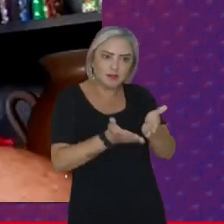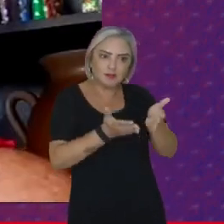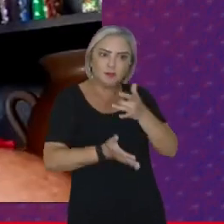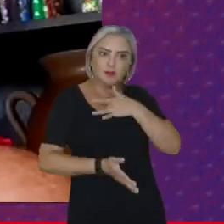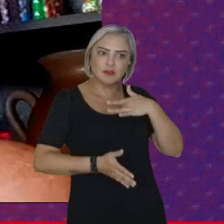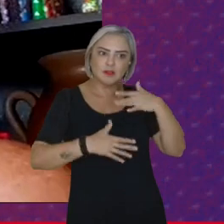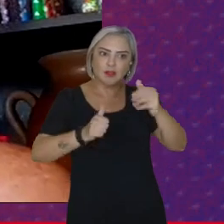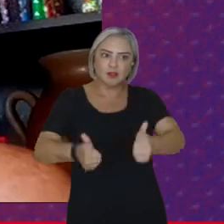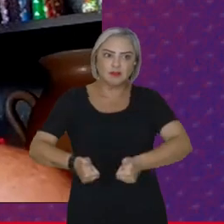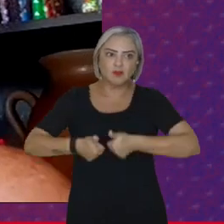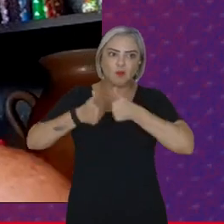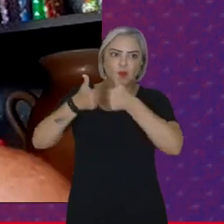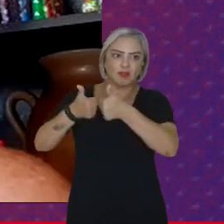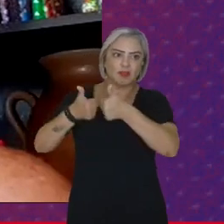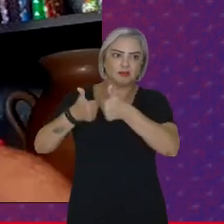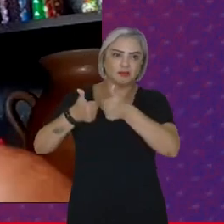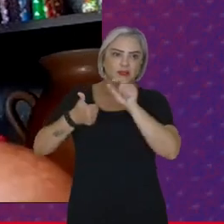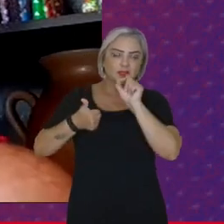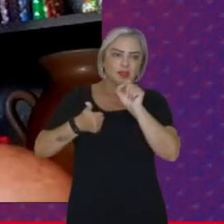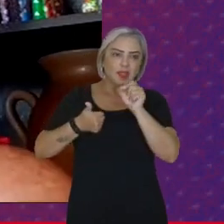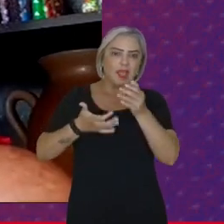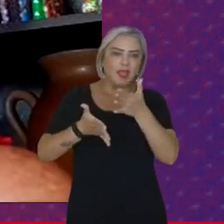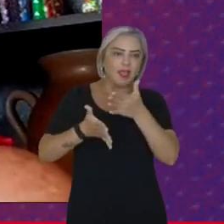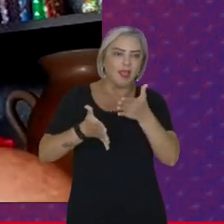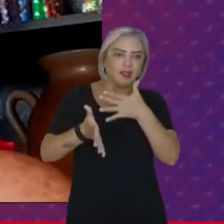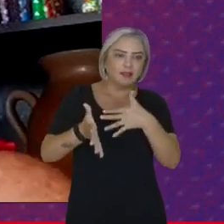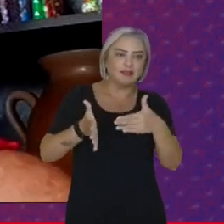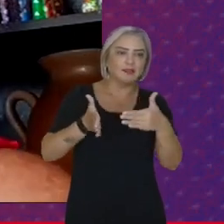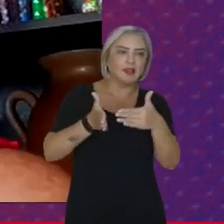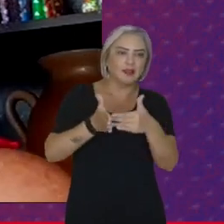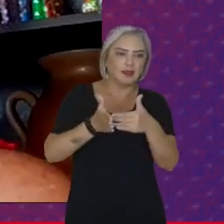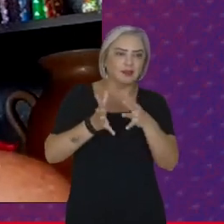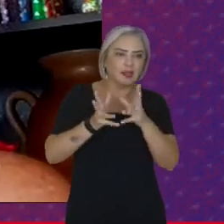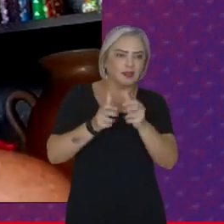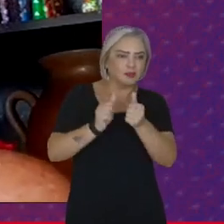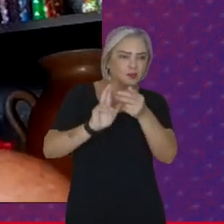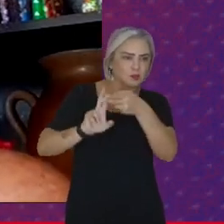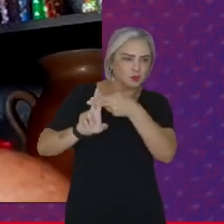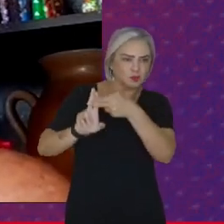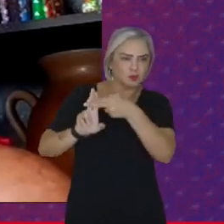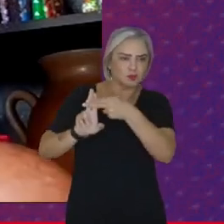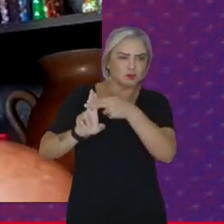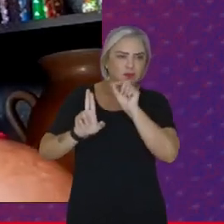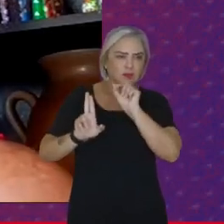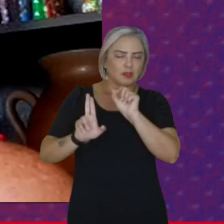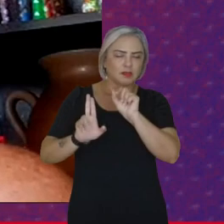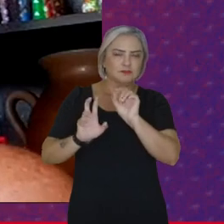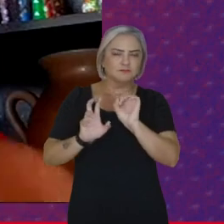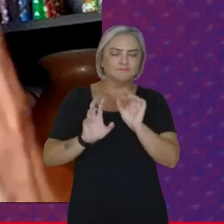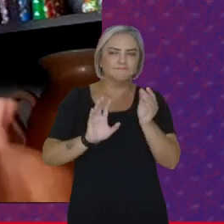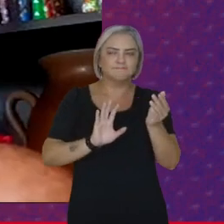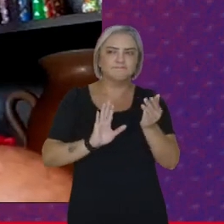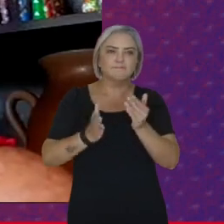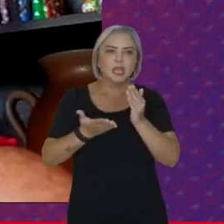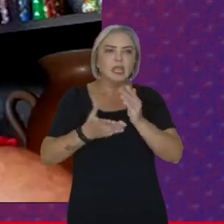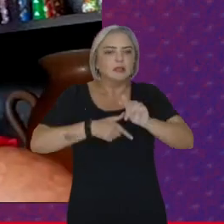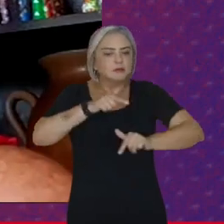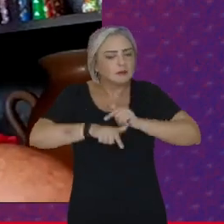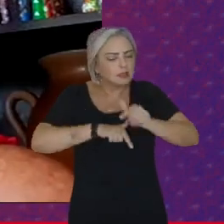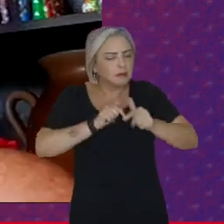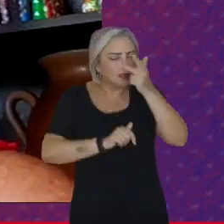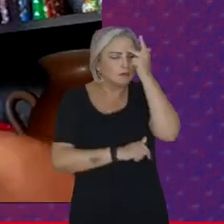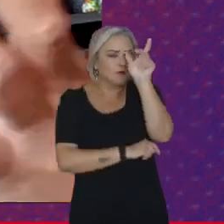saúde de qualidade. Então, a integralidade no SUS, ela traz não só trabalhar